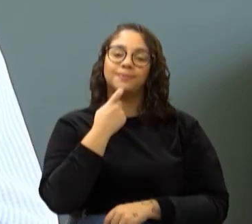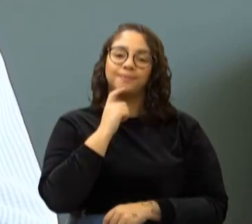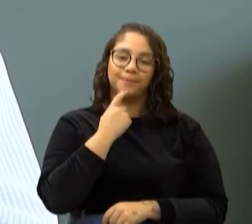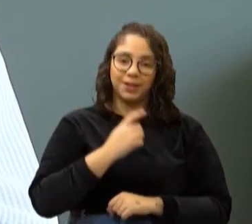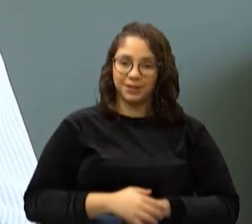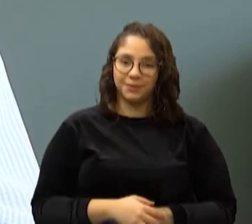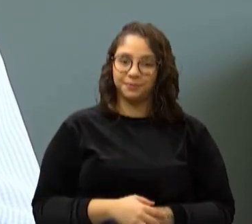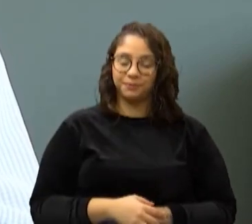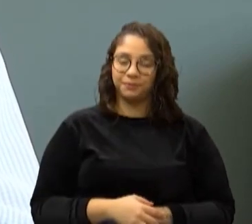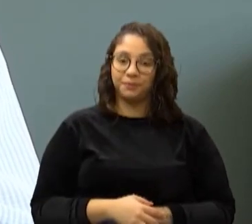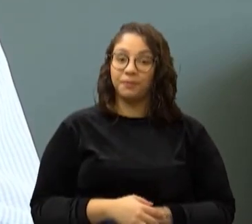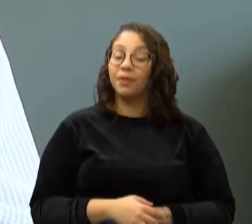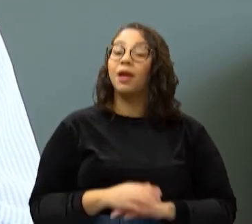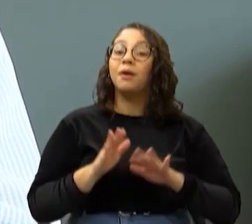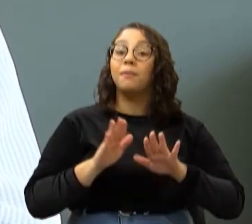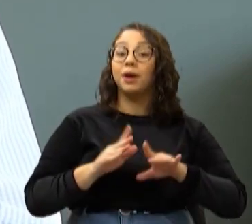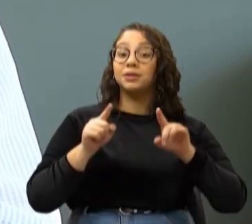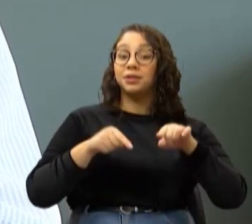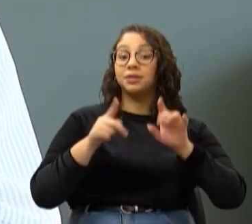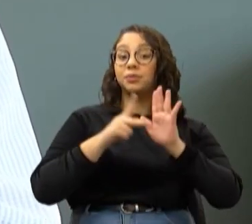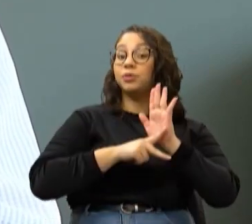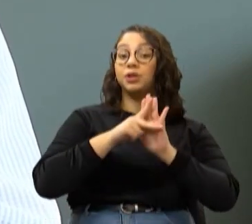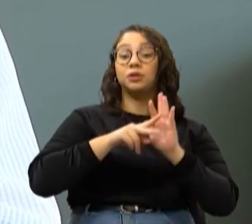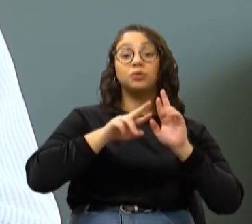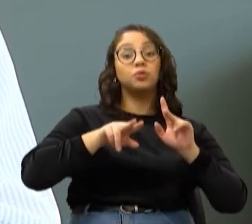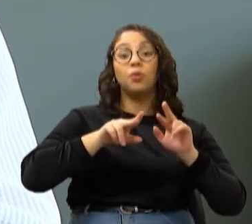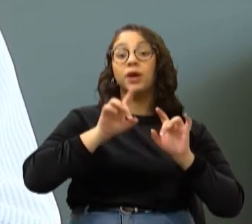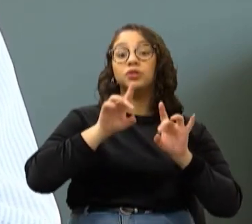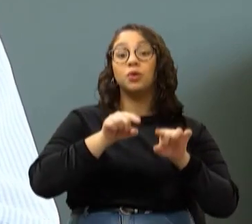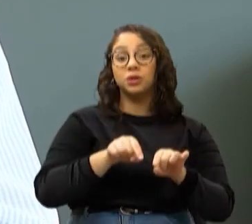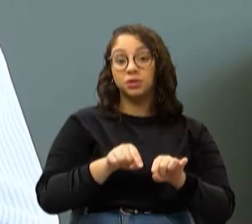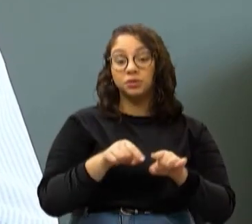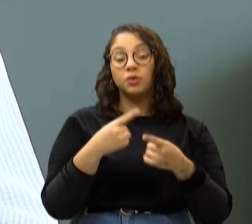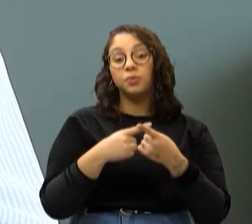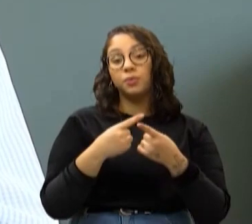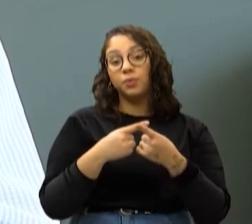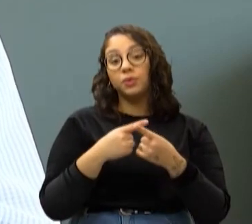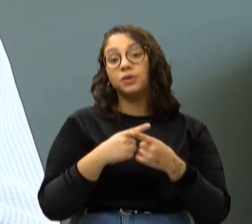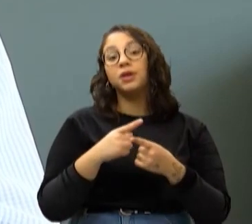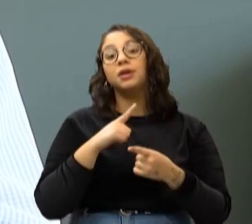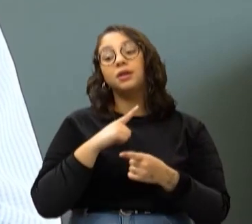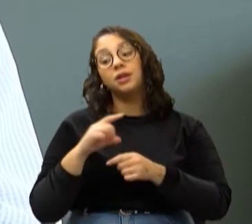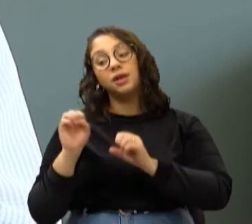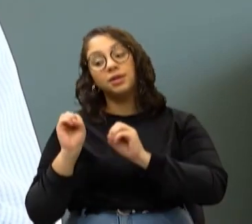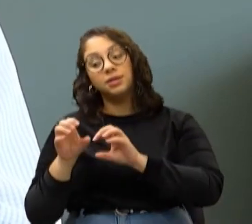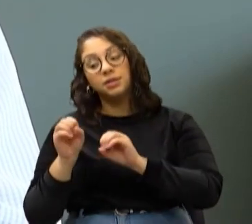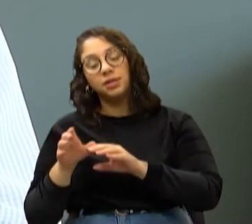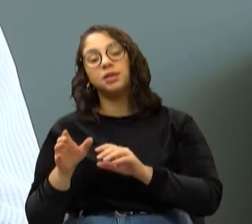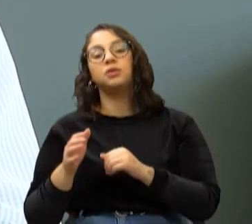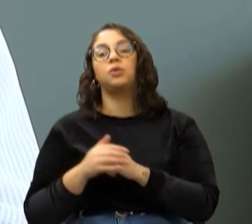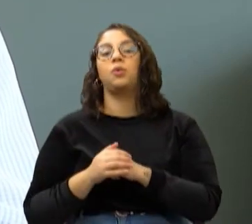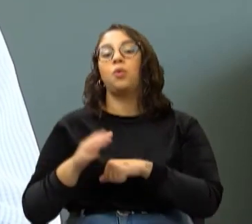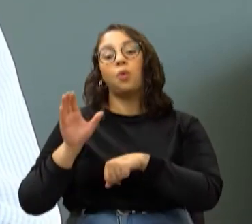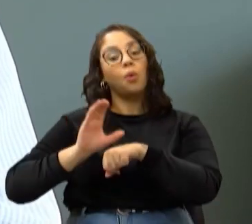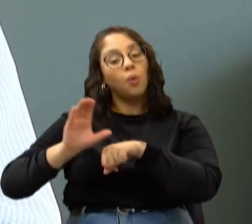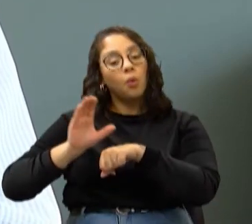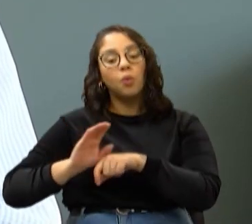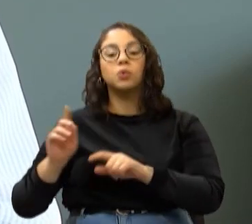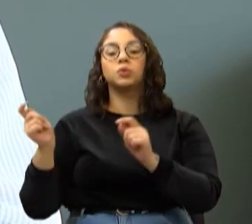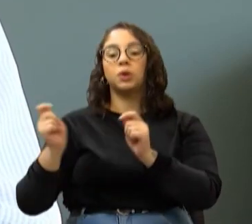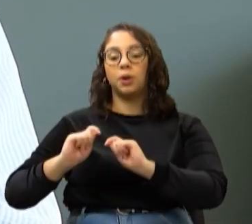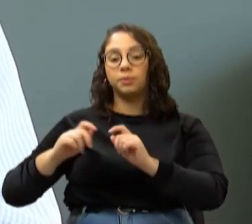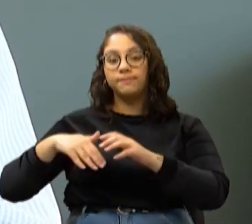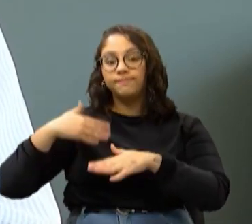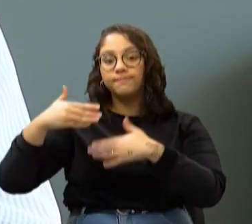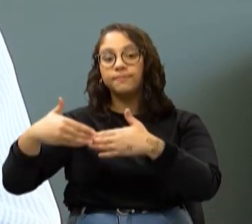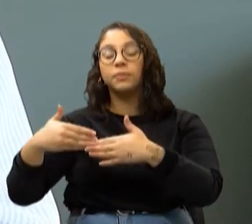da Sociedade Civil de Campinas. Mas esse projeto ele vai além, porque muito além do